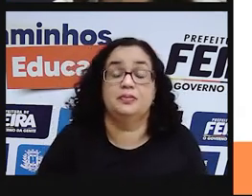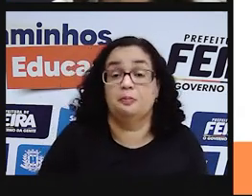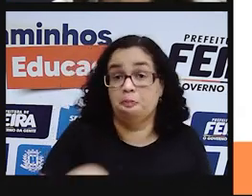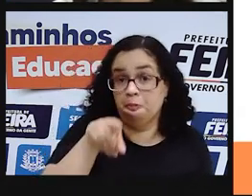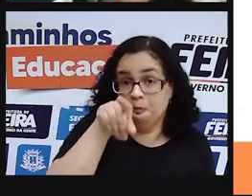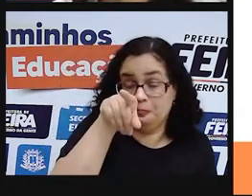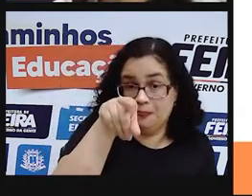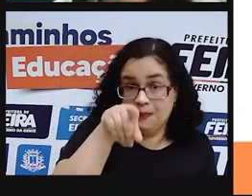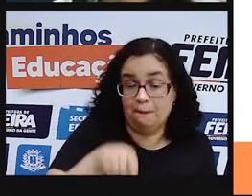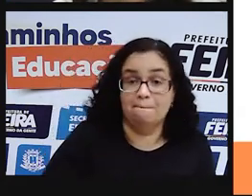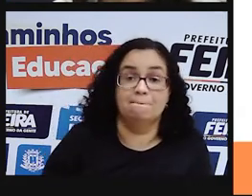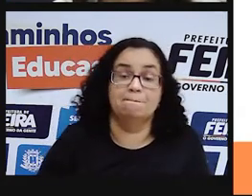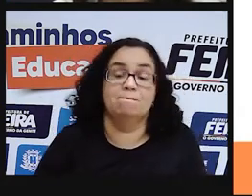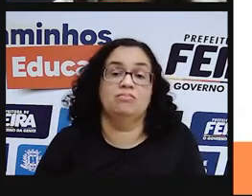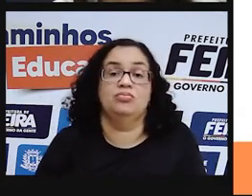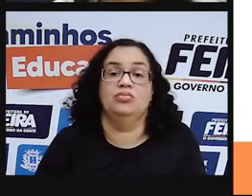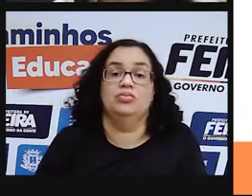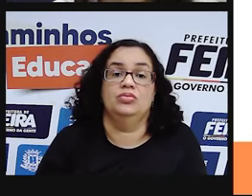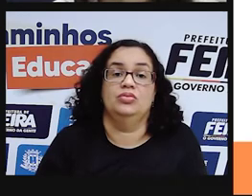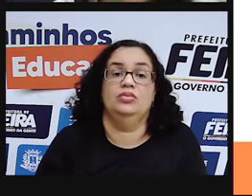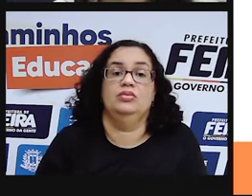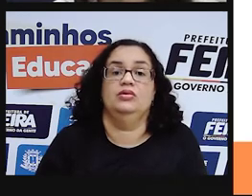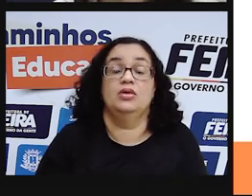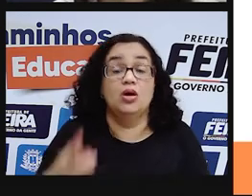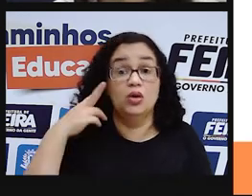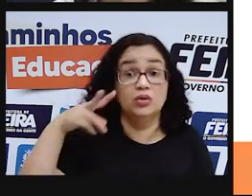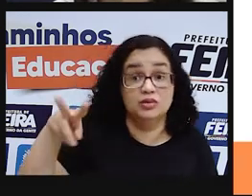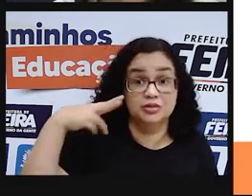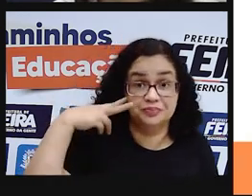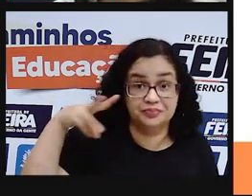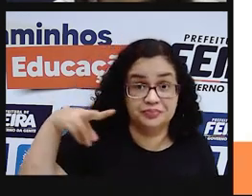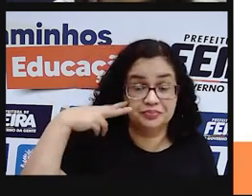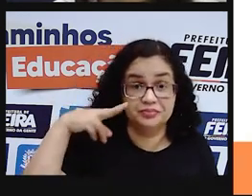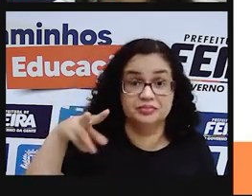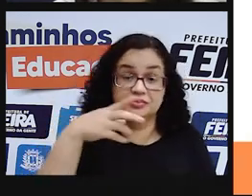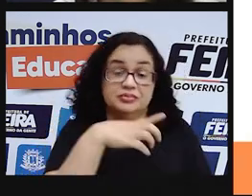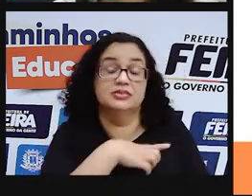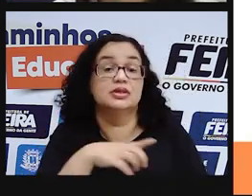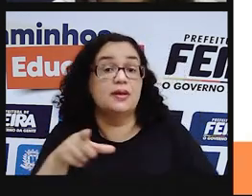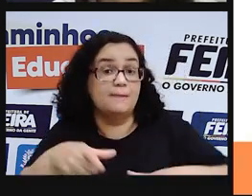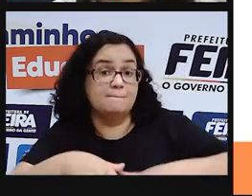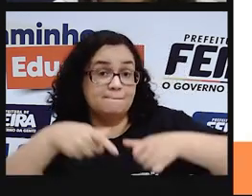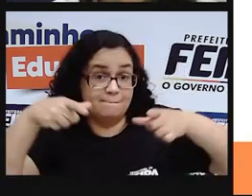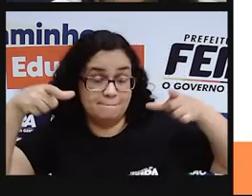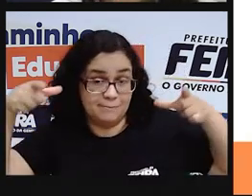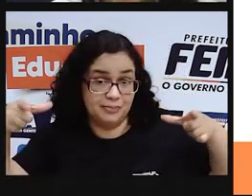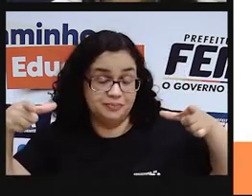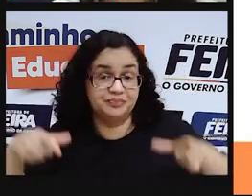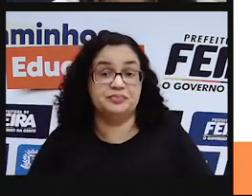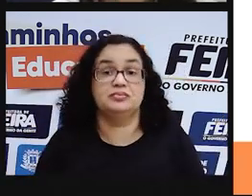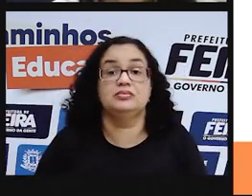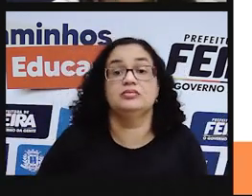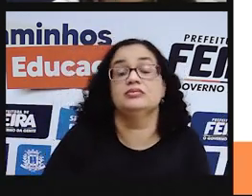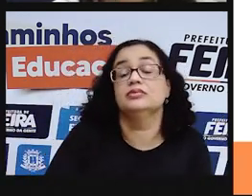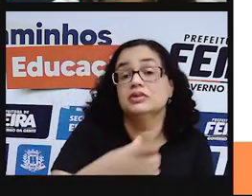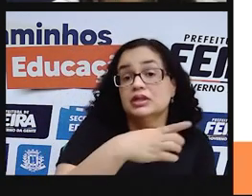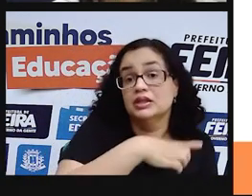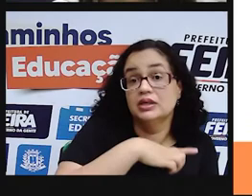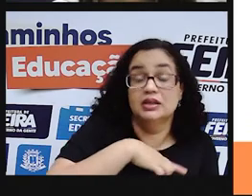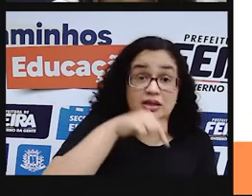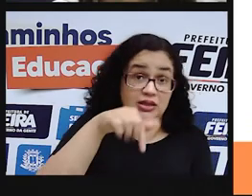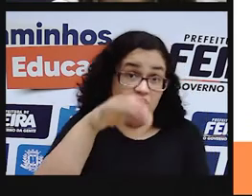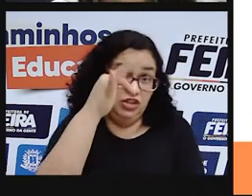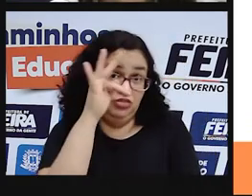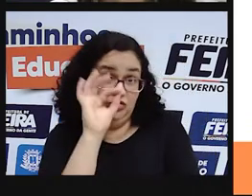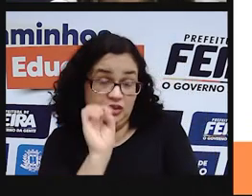Oi e aí a lagoa grande Olha só acho que uma das maiores não é aqui nós temos aqui em